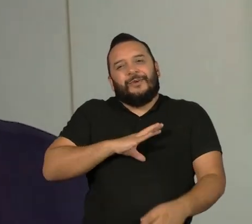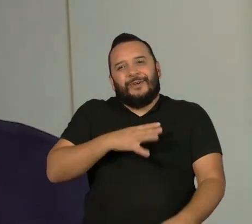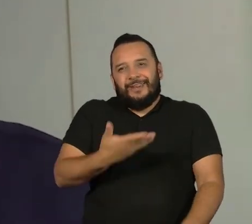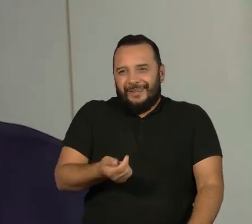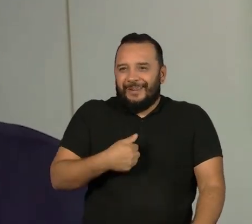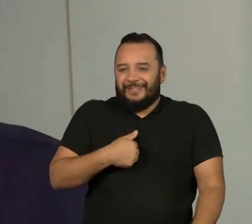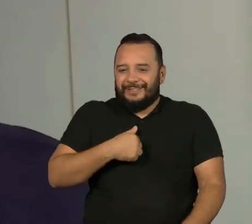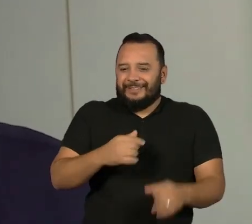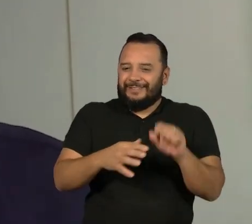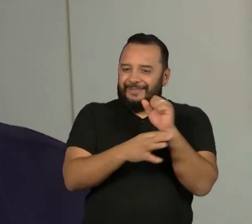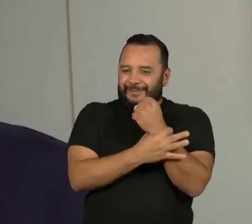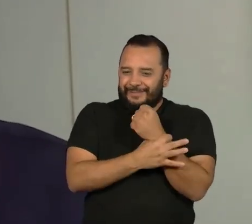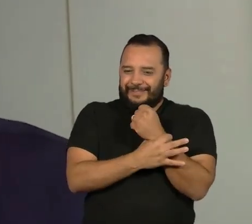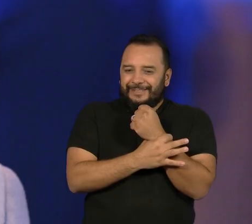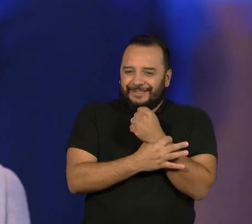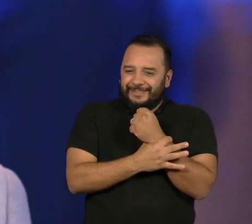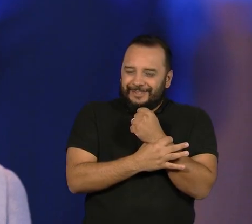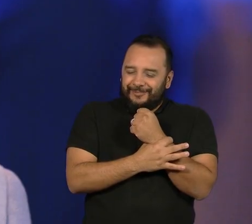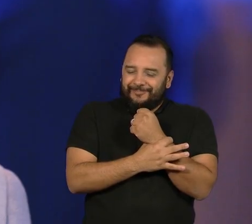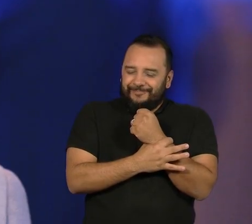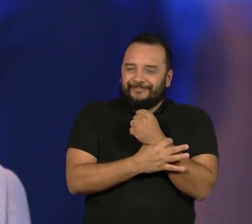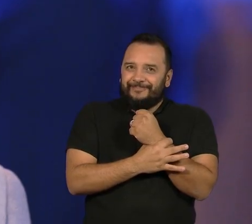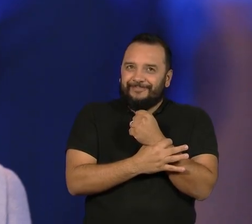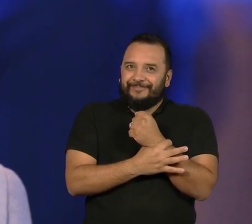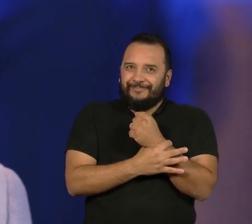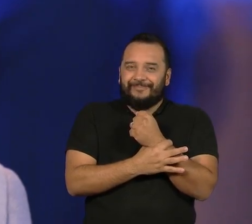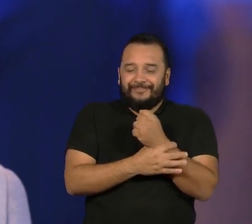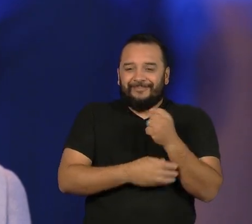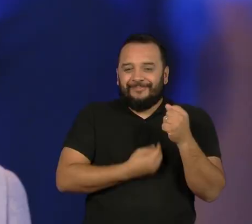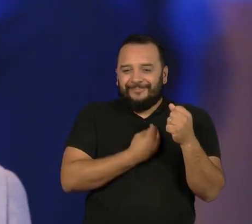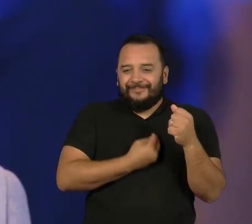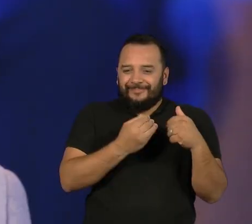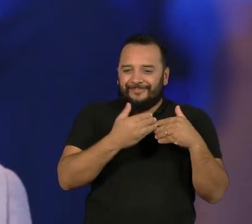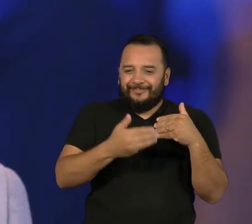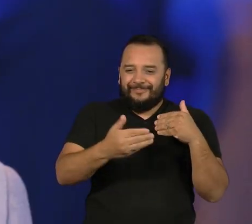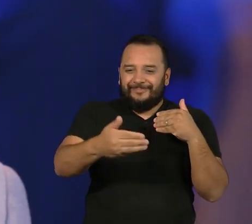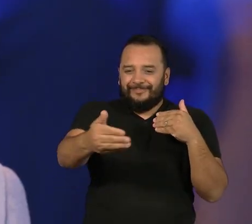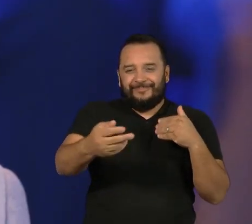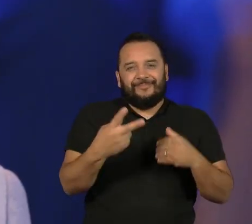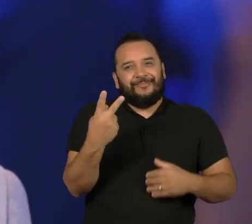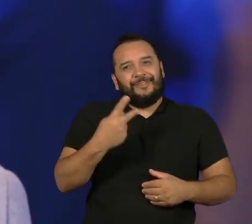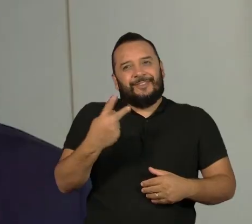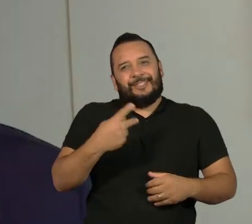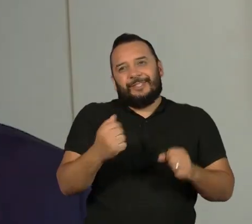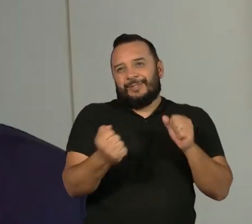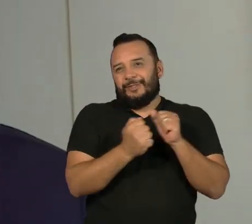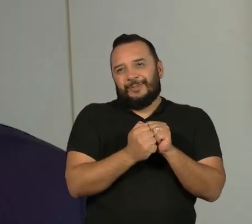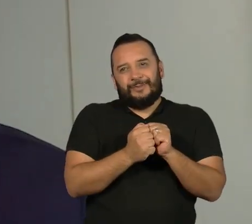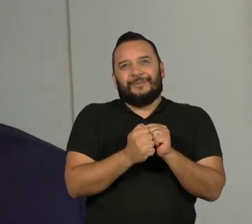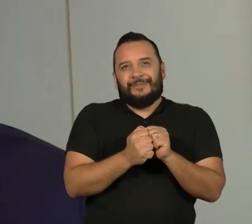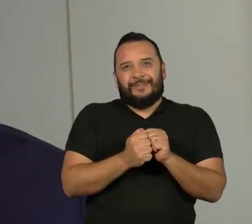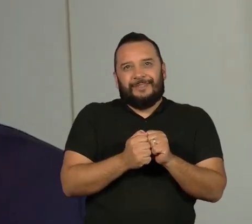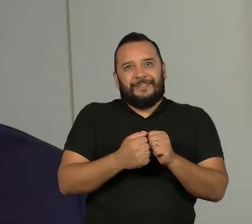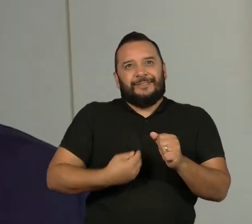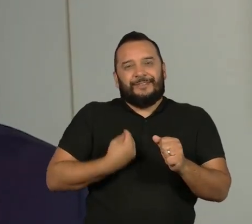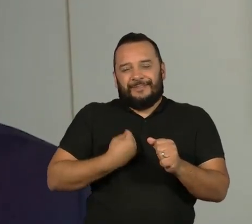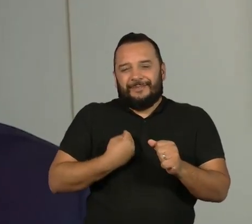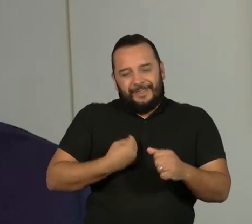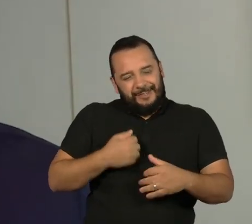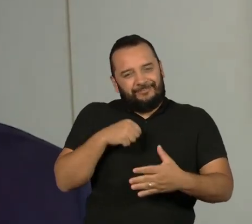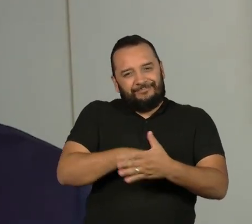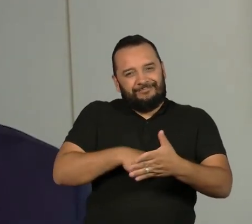de perseverança. Por toda essa vida, por todas as vidas que a gente tiver que viver e que sejamos sempre